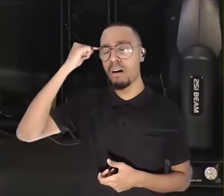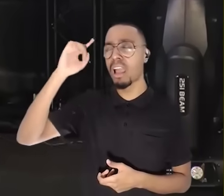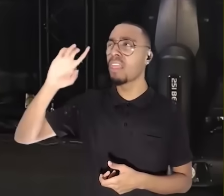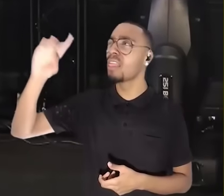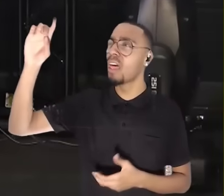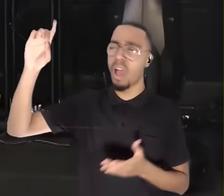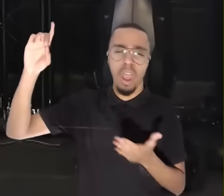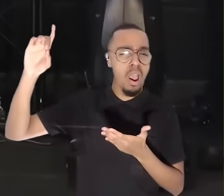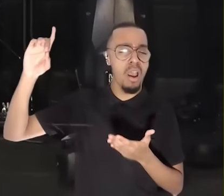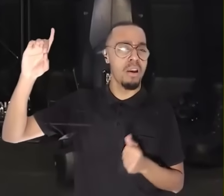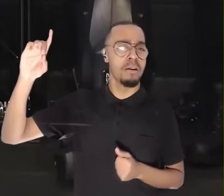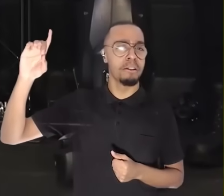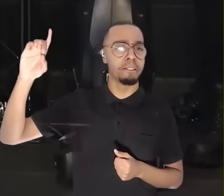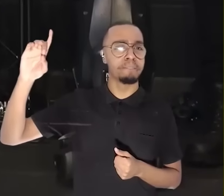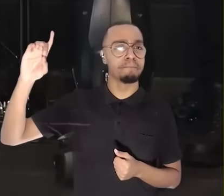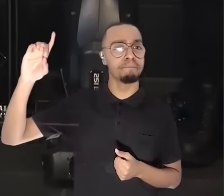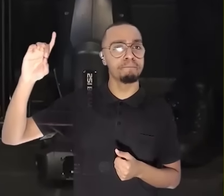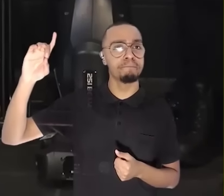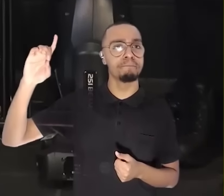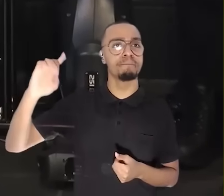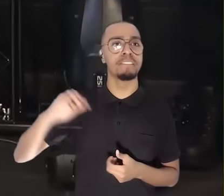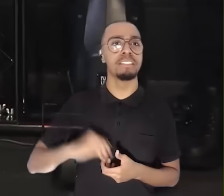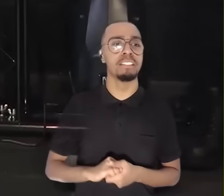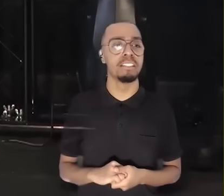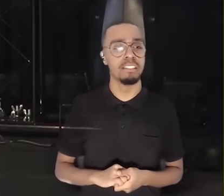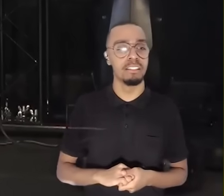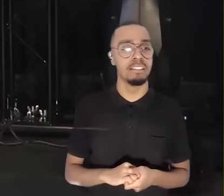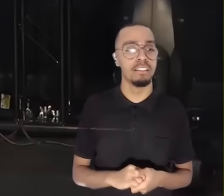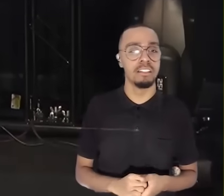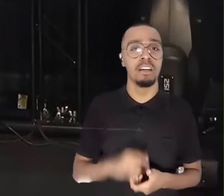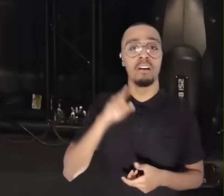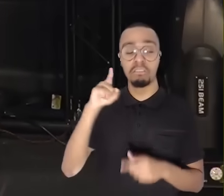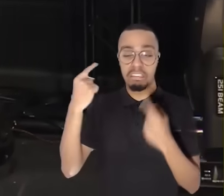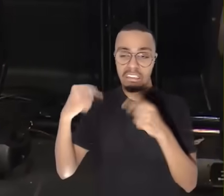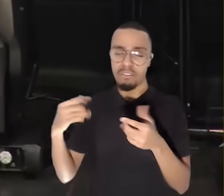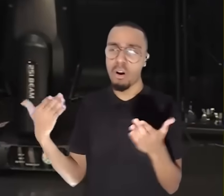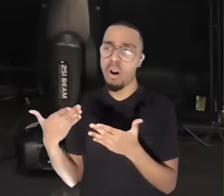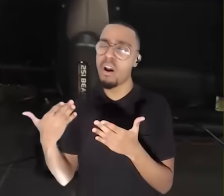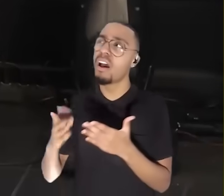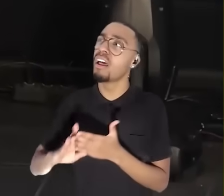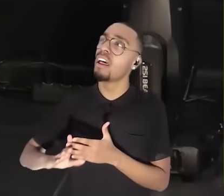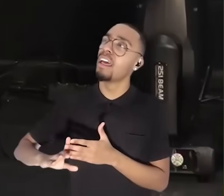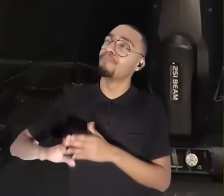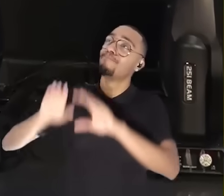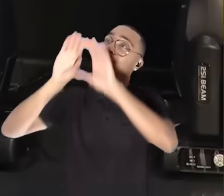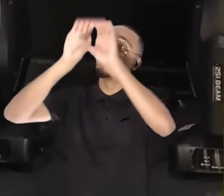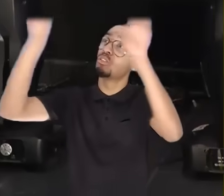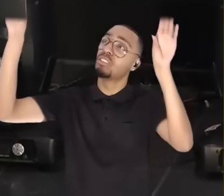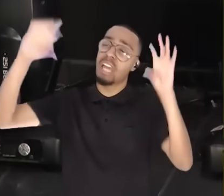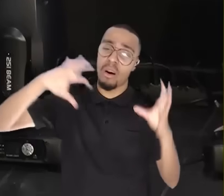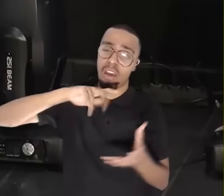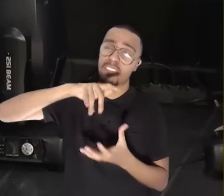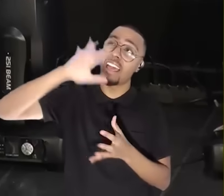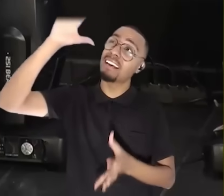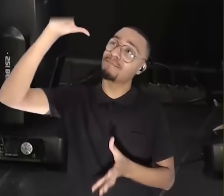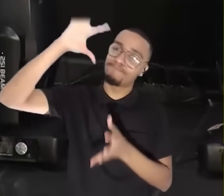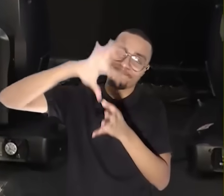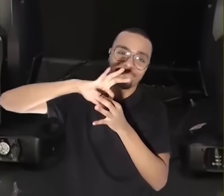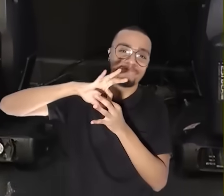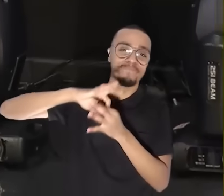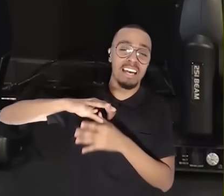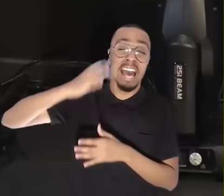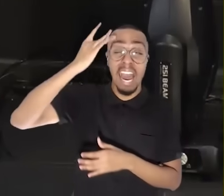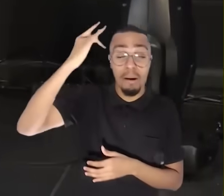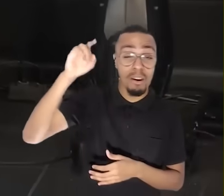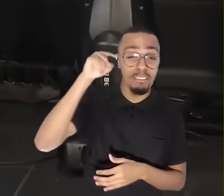Deus. O teu desafio é trazer o céu para a terra. O teu desafio amanhã é sentar na mesa